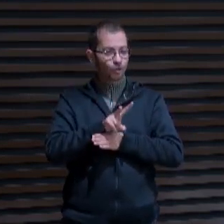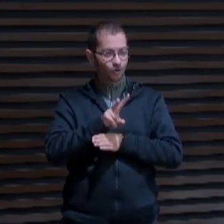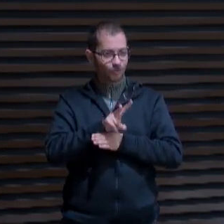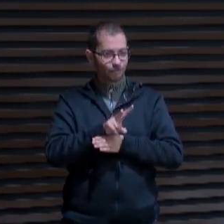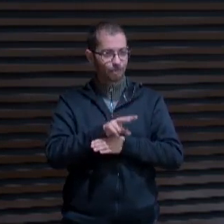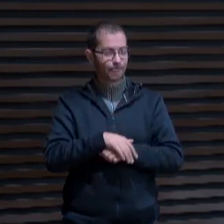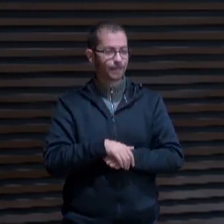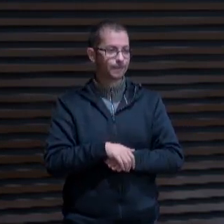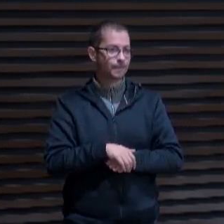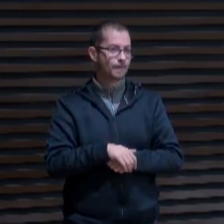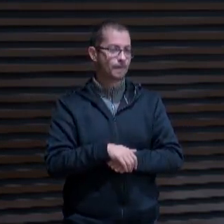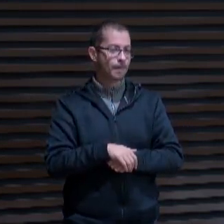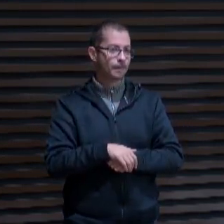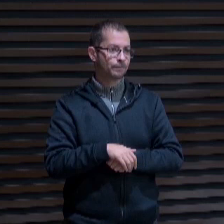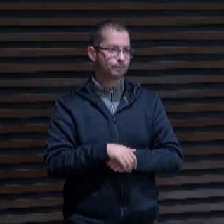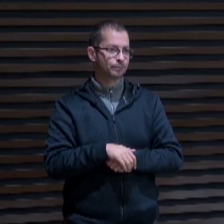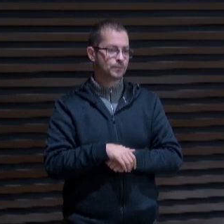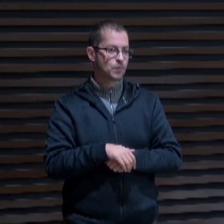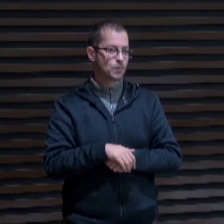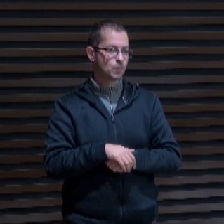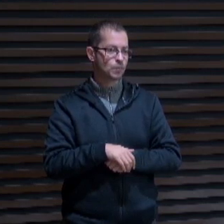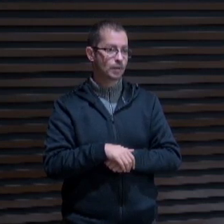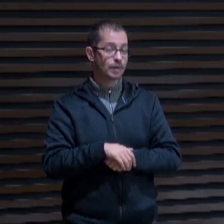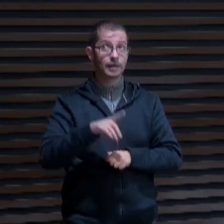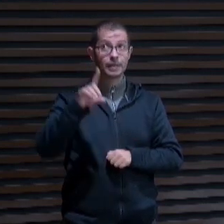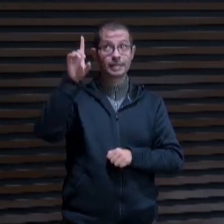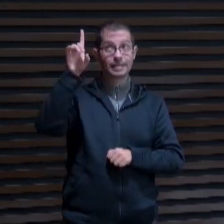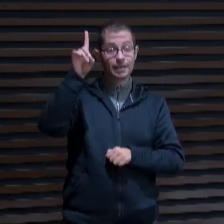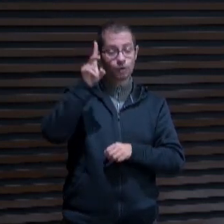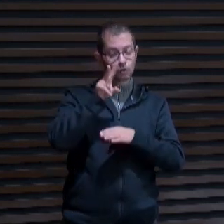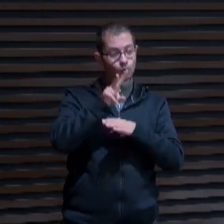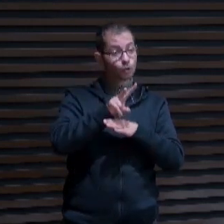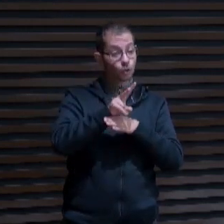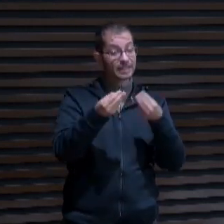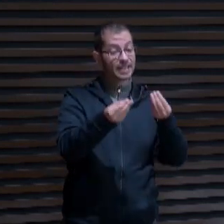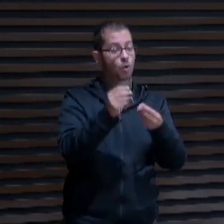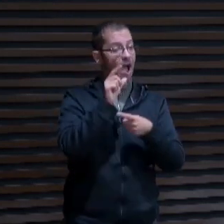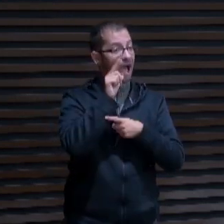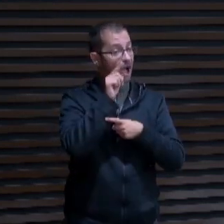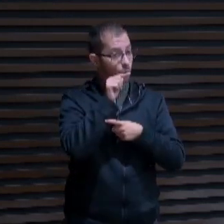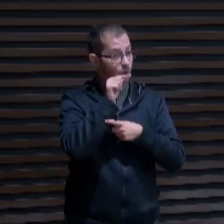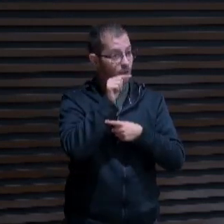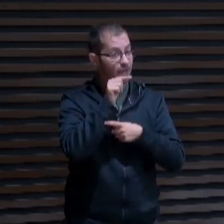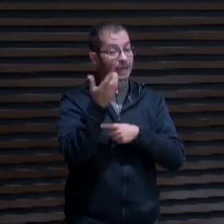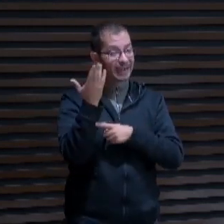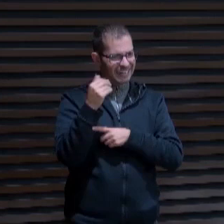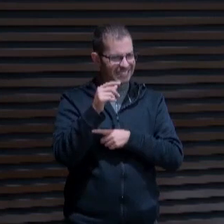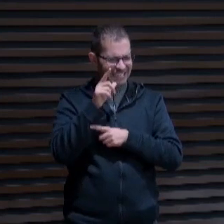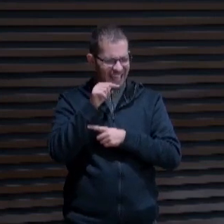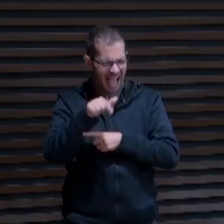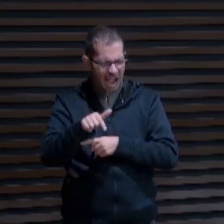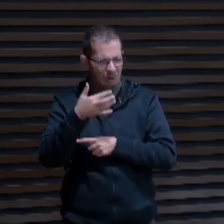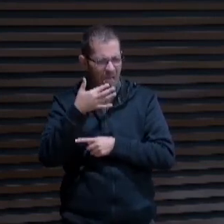Vamos lembrar já essa expressão. Mas ele amamentou, ele deu água, ele primeiro transformou água amarga em água